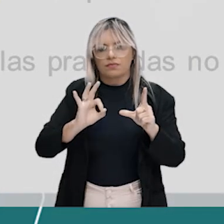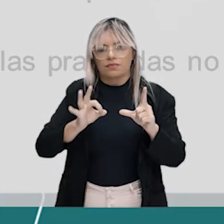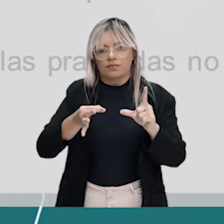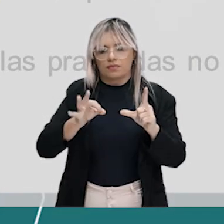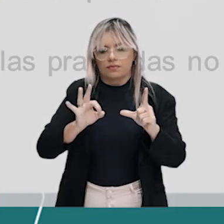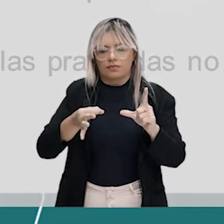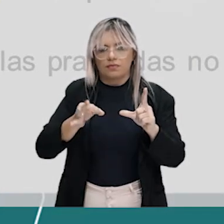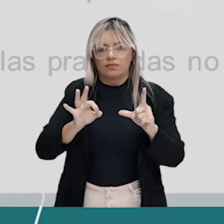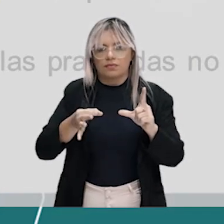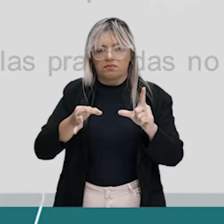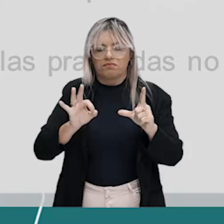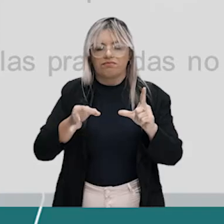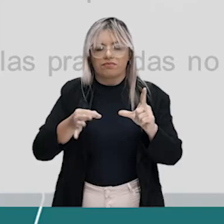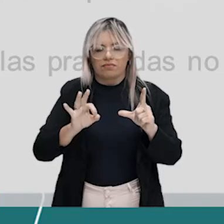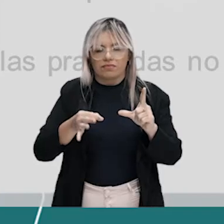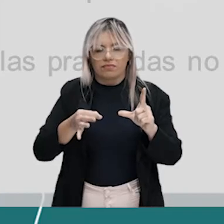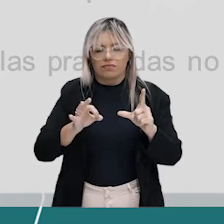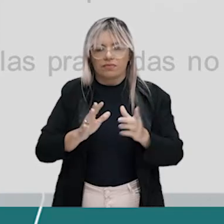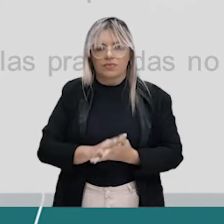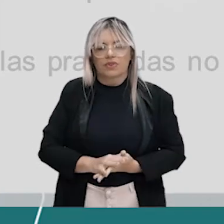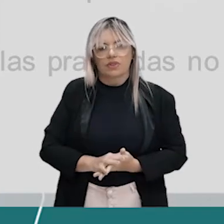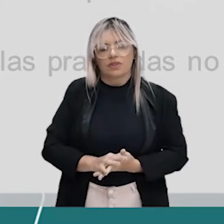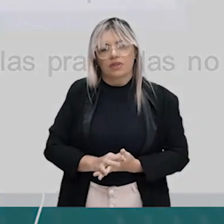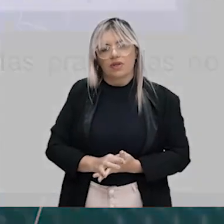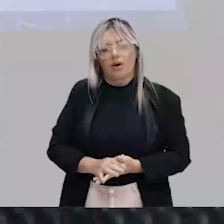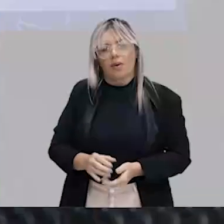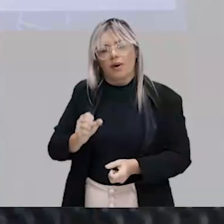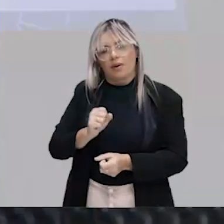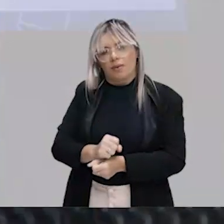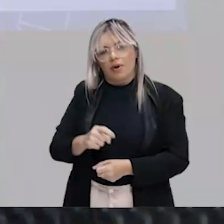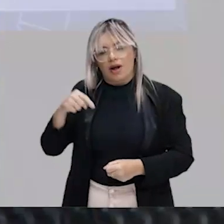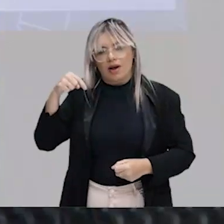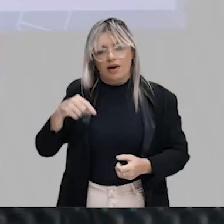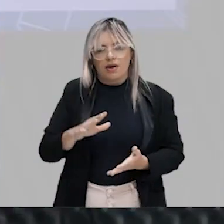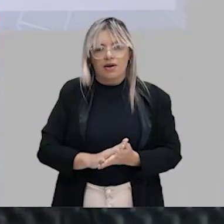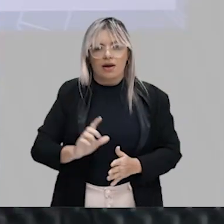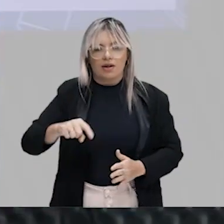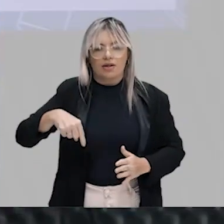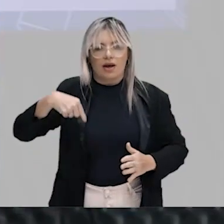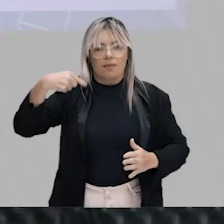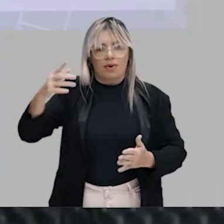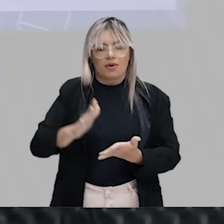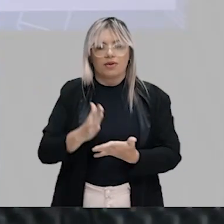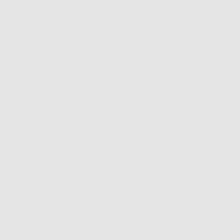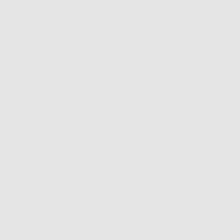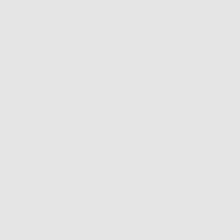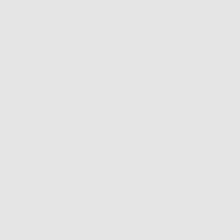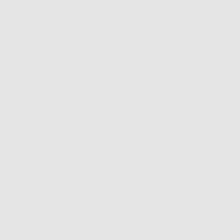correta. Então, galerinha, eu vou ficando por aqui. Até a nossa próxima aula. Vamos para cima, hein?